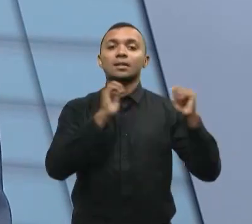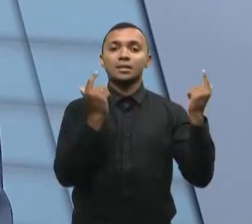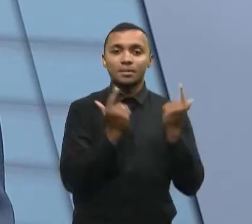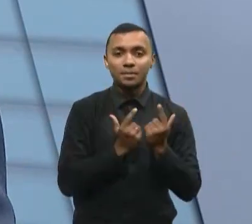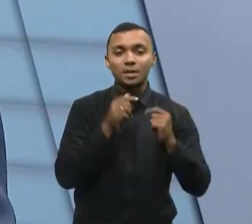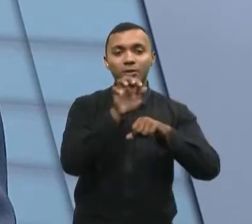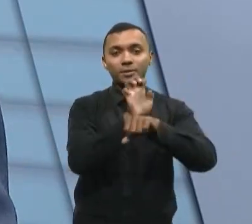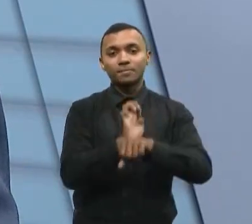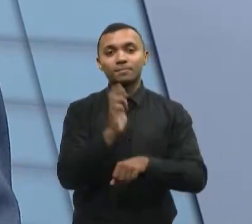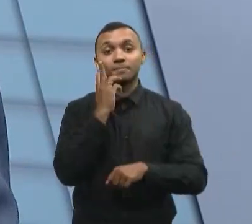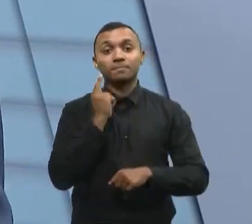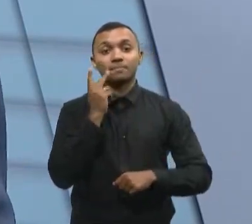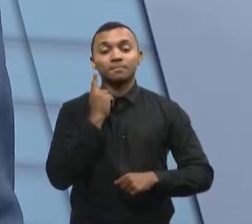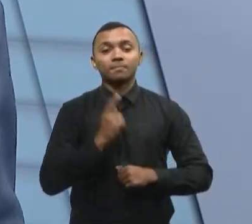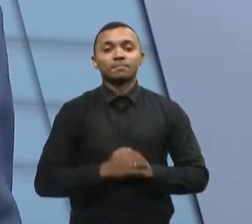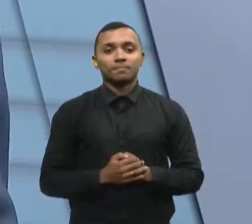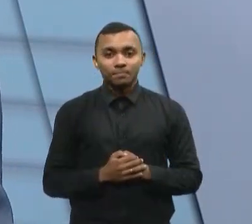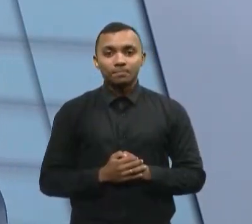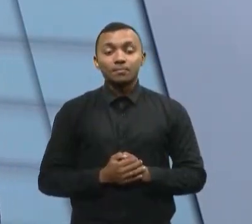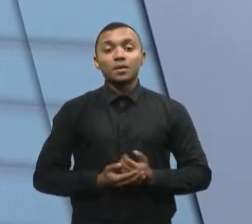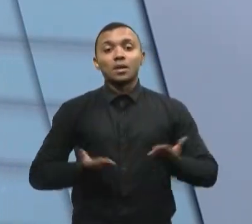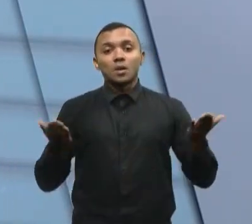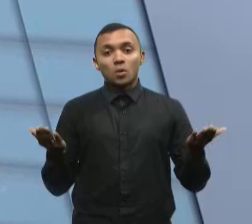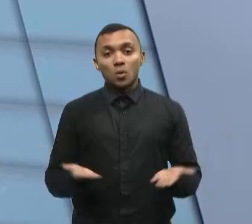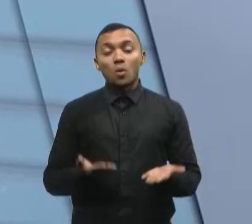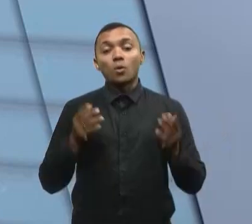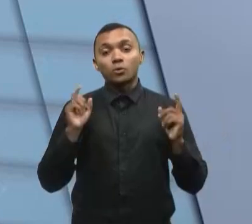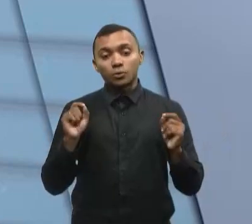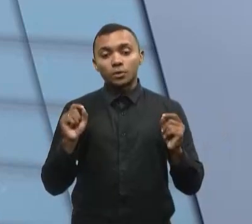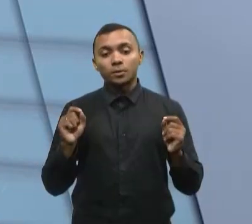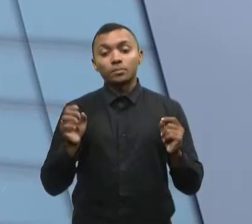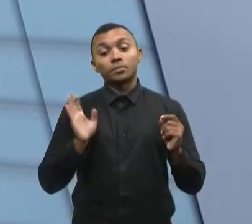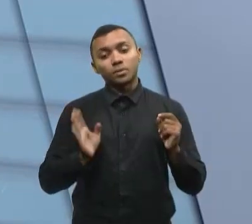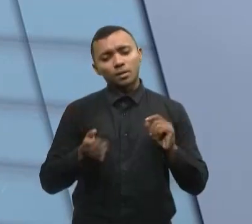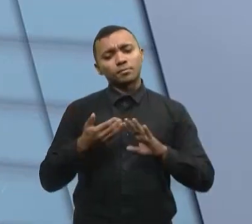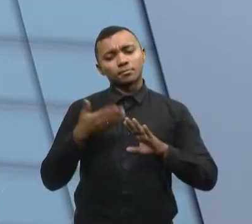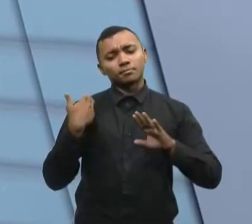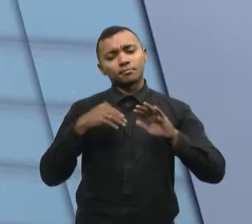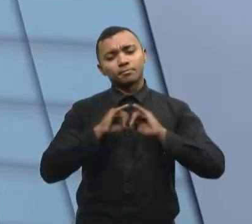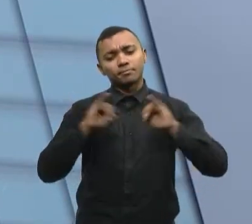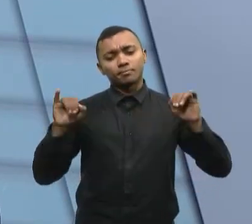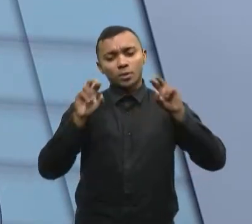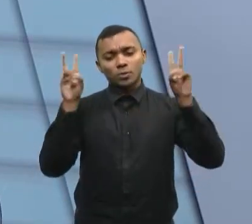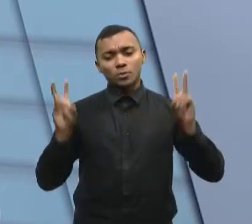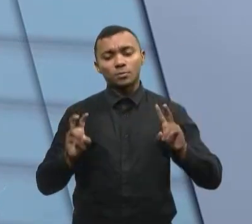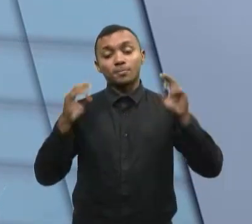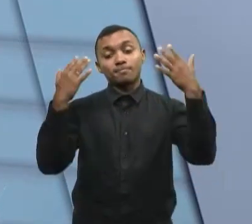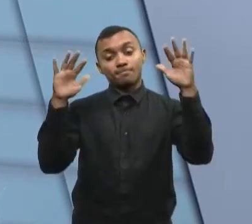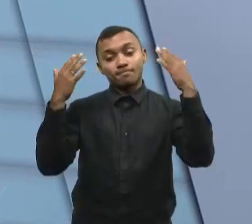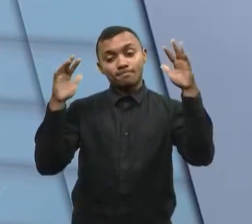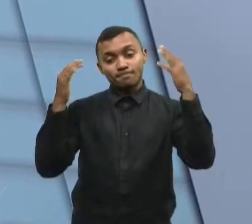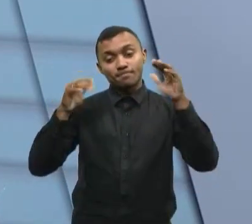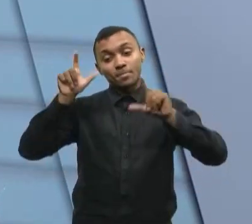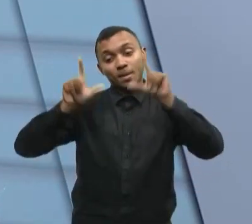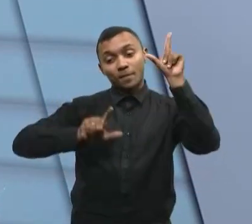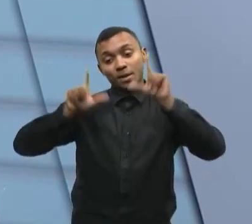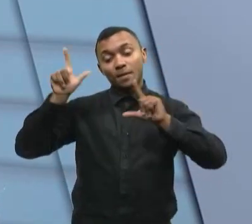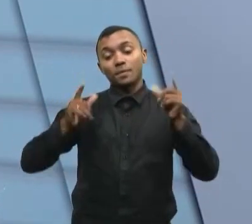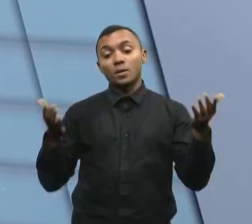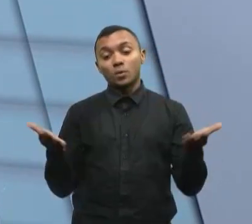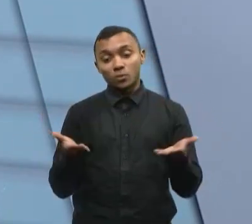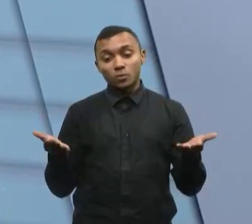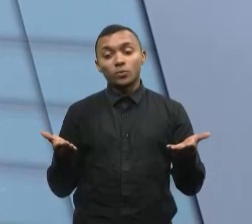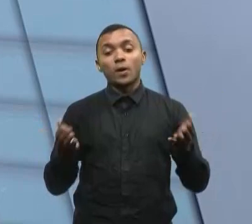do Estado do Ceará. O programa de hoje, já que eu fiz a menção aí ao aniversário da TV, a gente também vai fazer menção a um dia